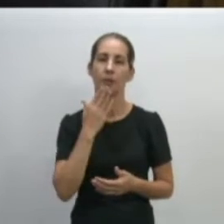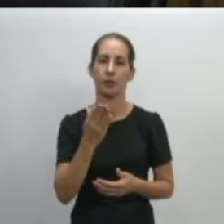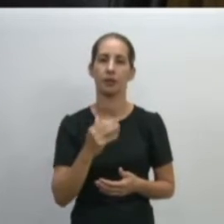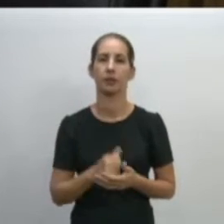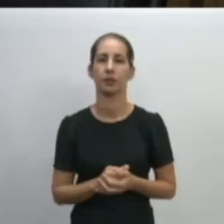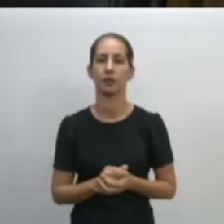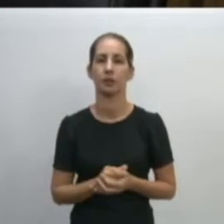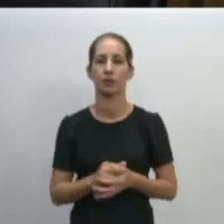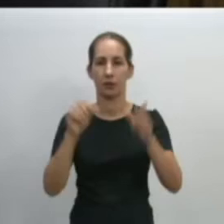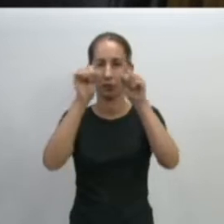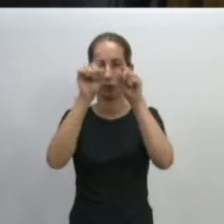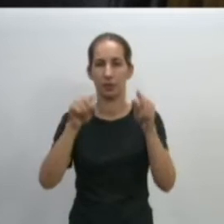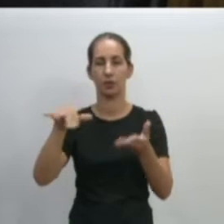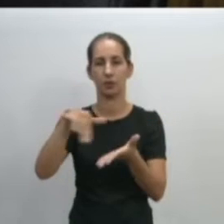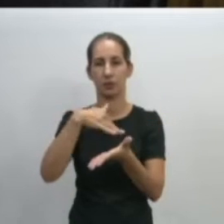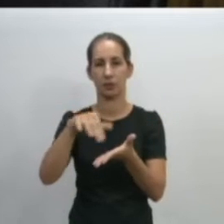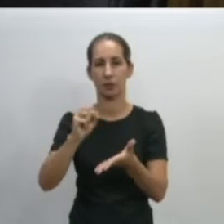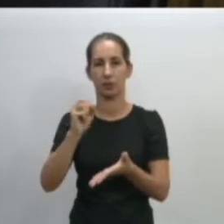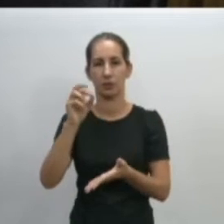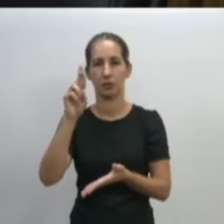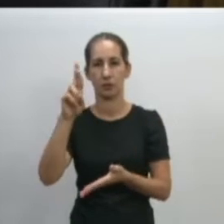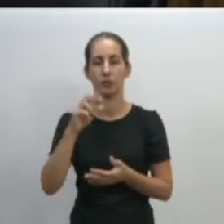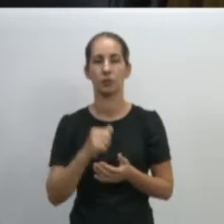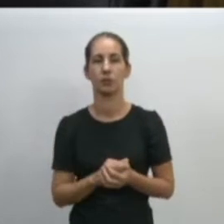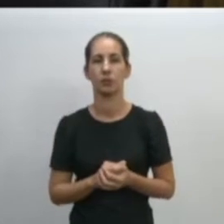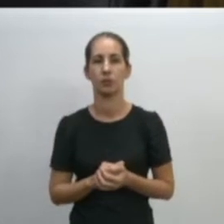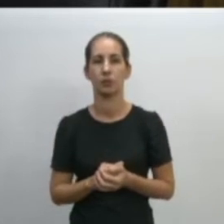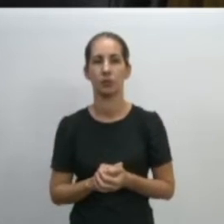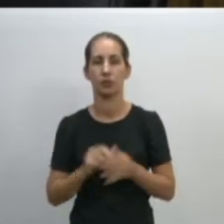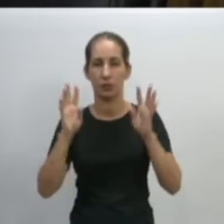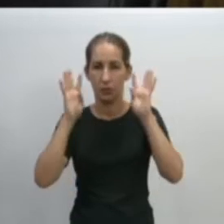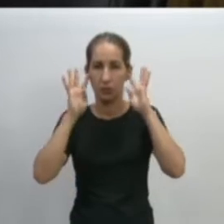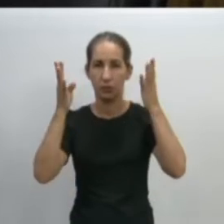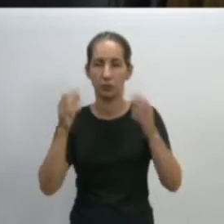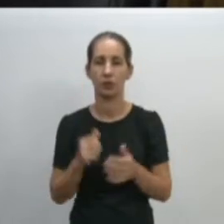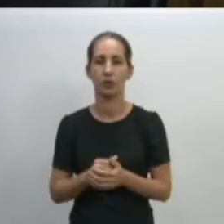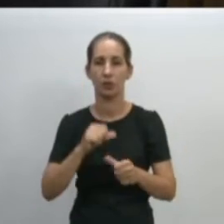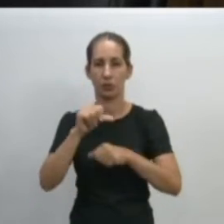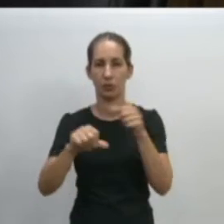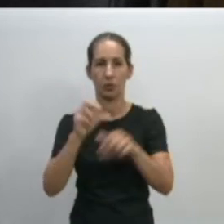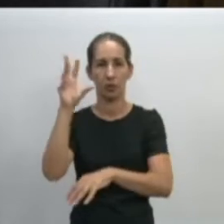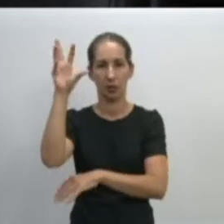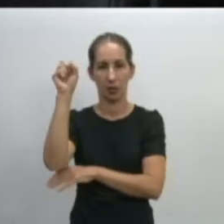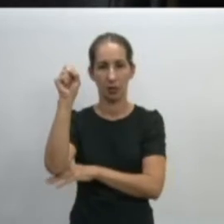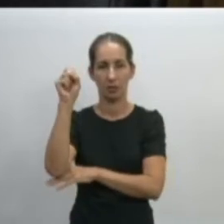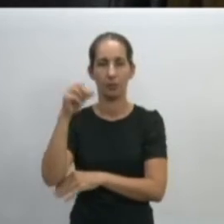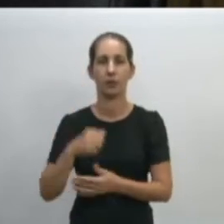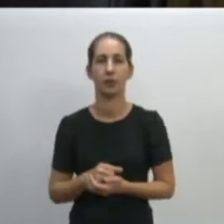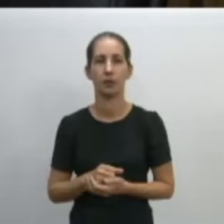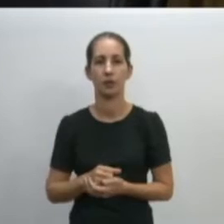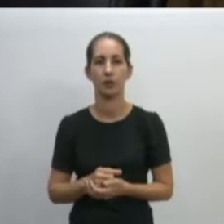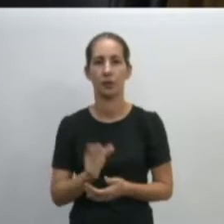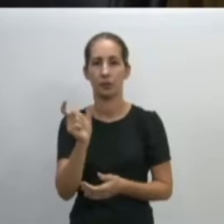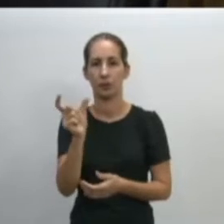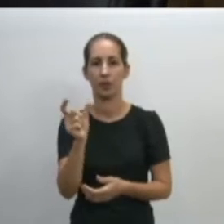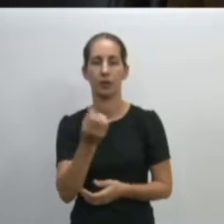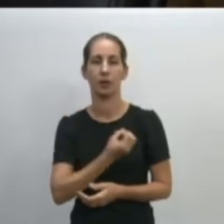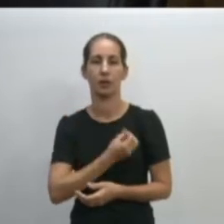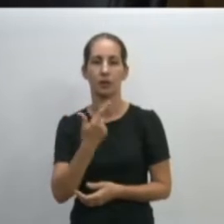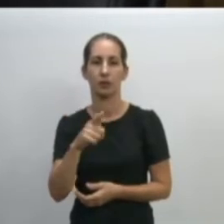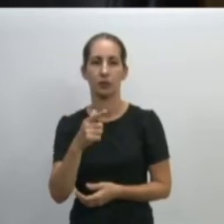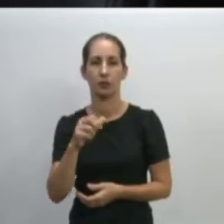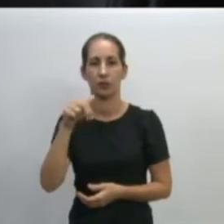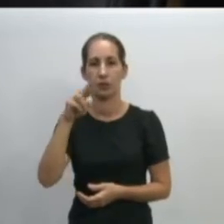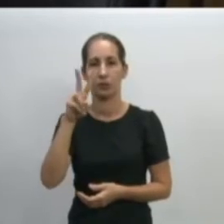que seja encaminhado ofício ao secretário da Censul, solicitando providência para a troca de lâmpada queimada no poste sem placa na Rua